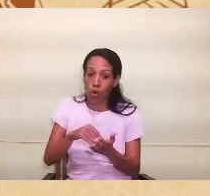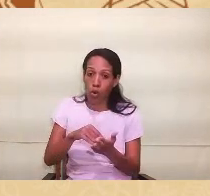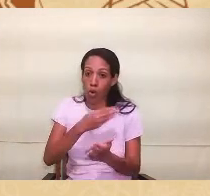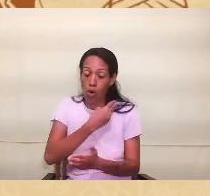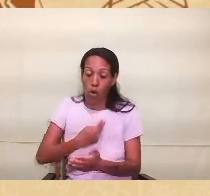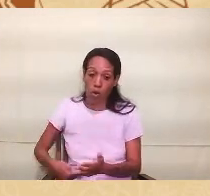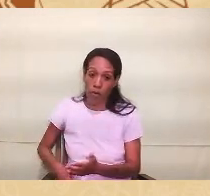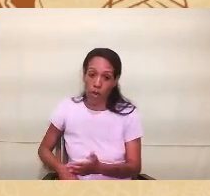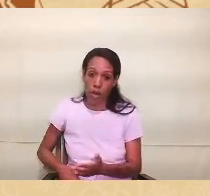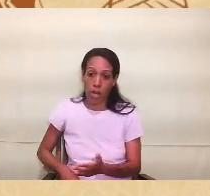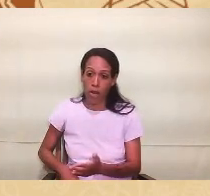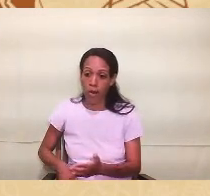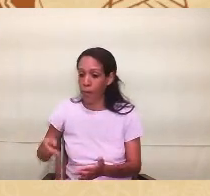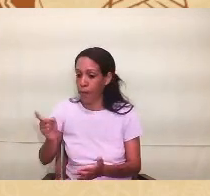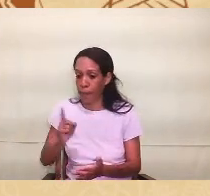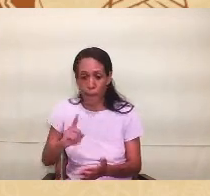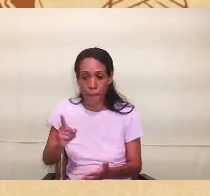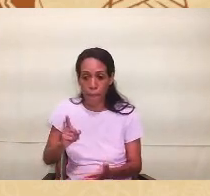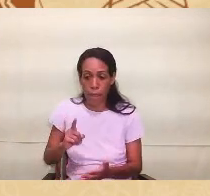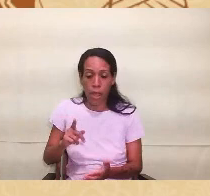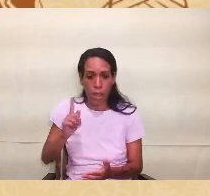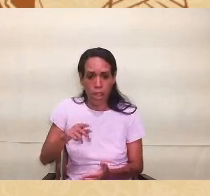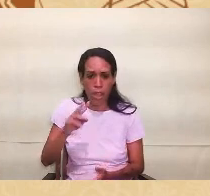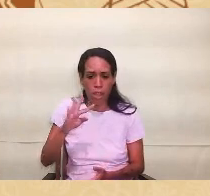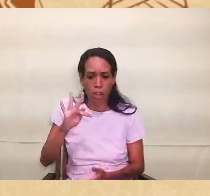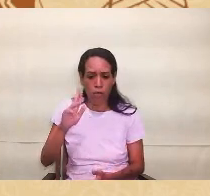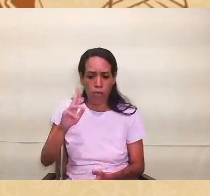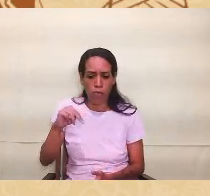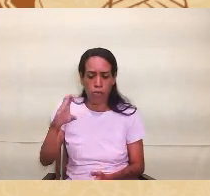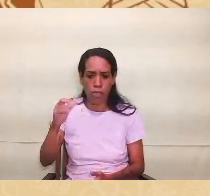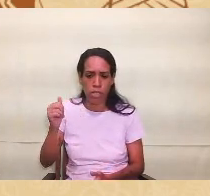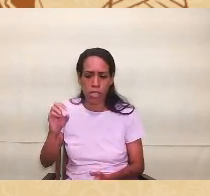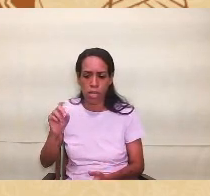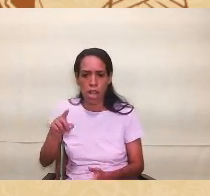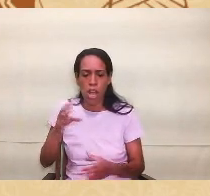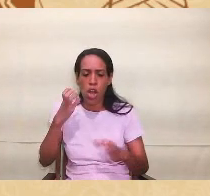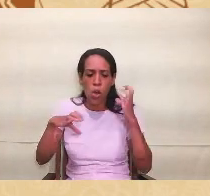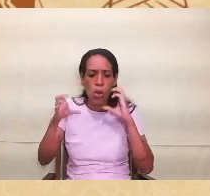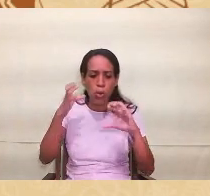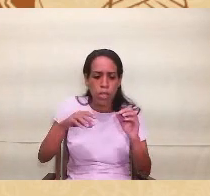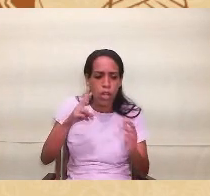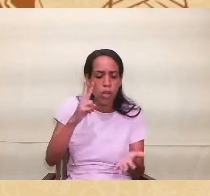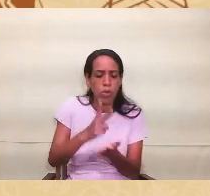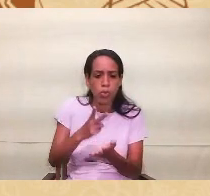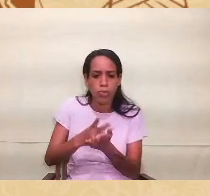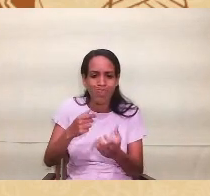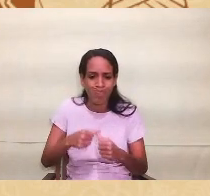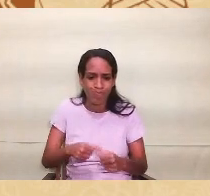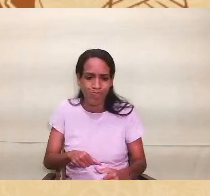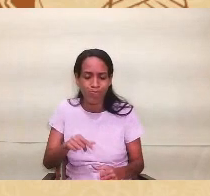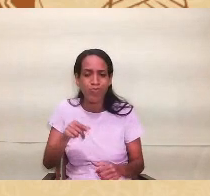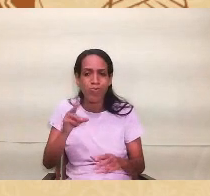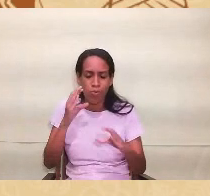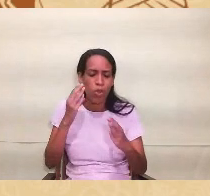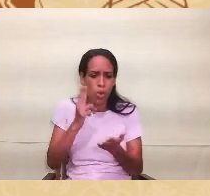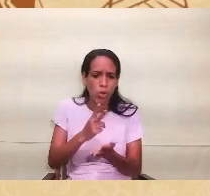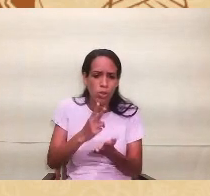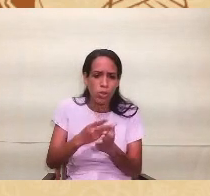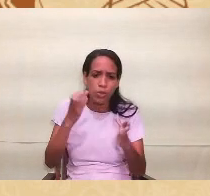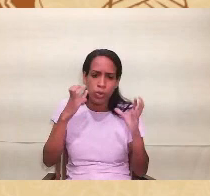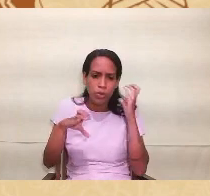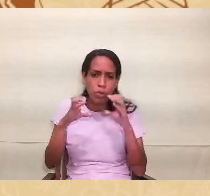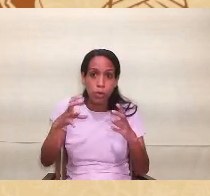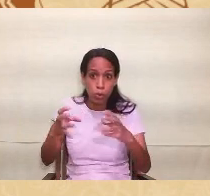todo mundo para o governo. A função do conselho é se continuar sendo conselho, não é? A função dos coletivos